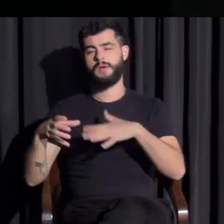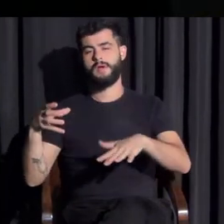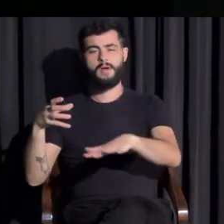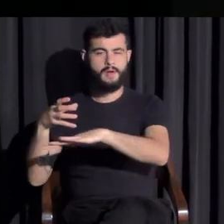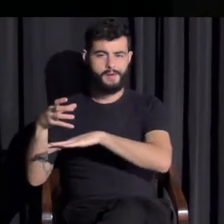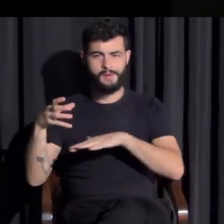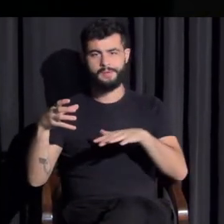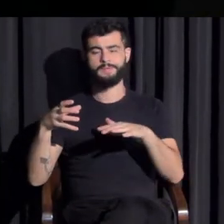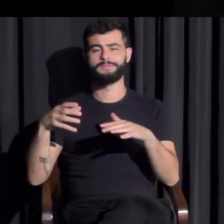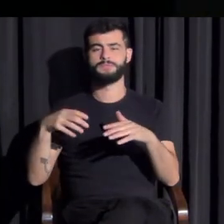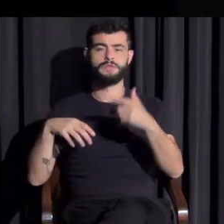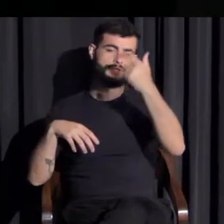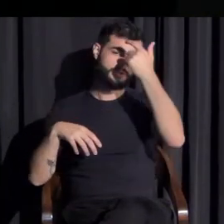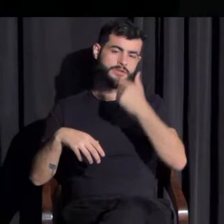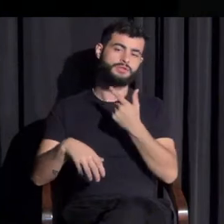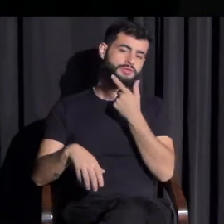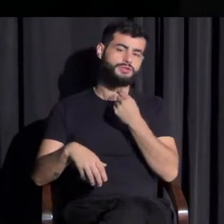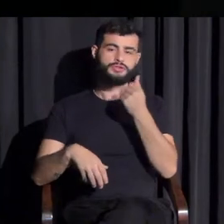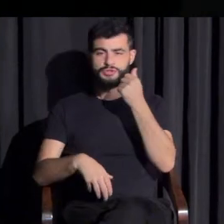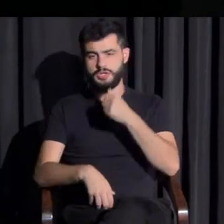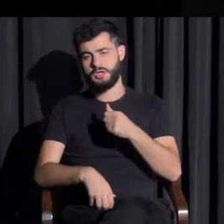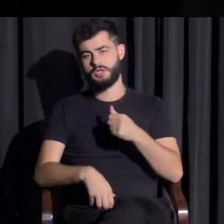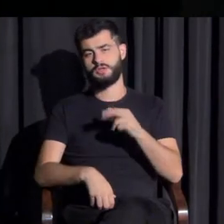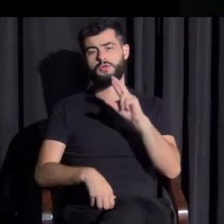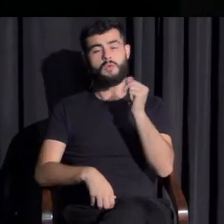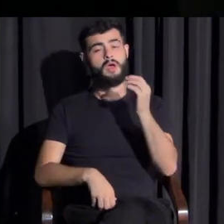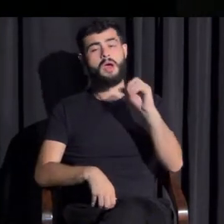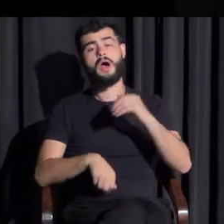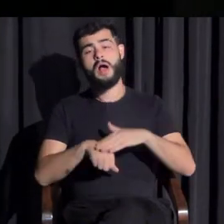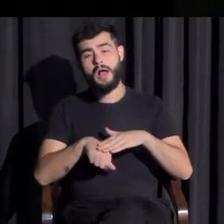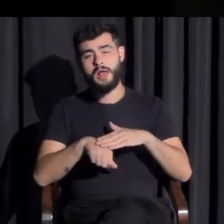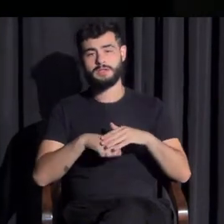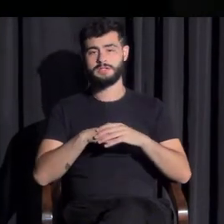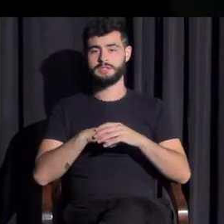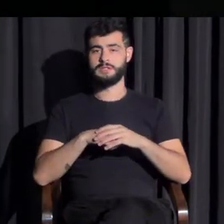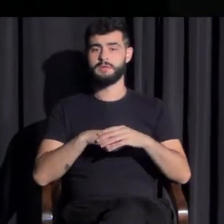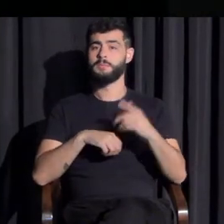lentes fundamentais para a composição desse entendimento.